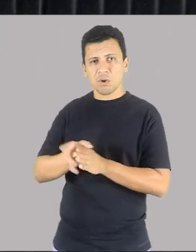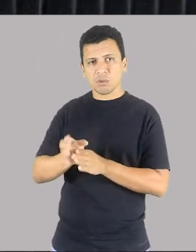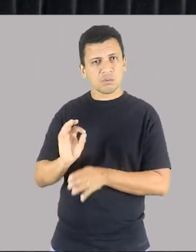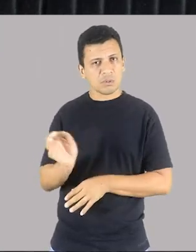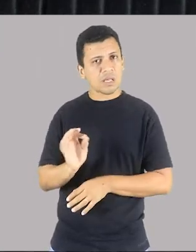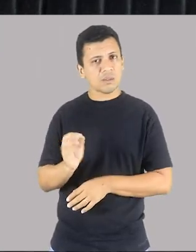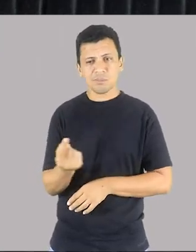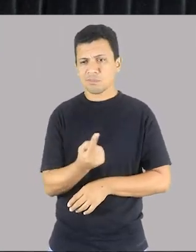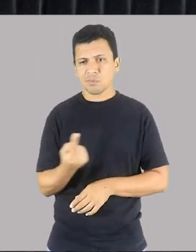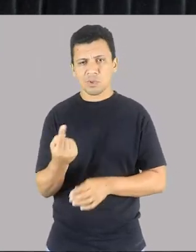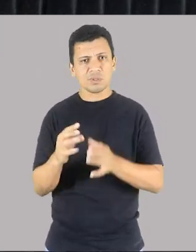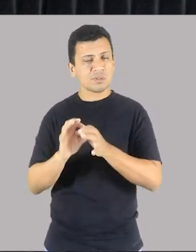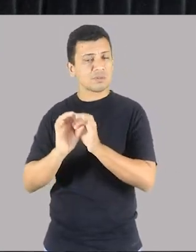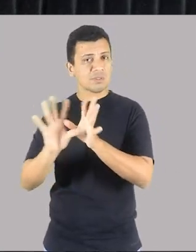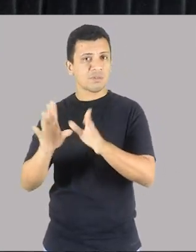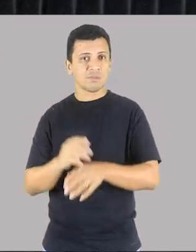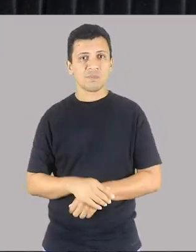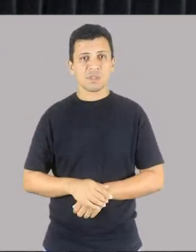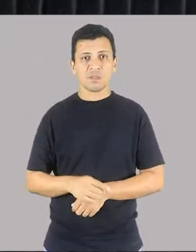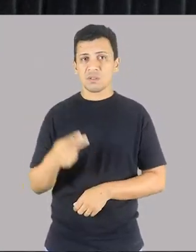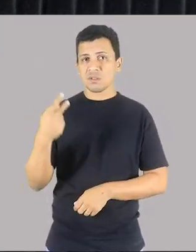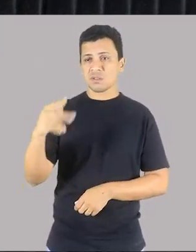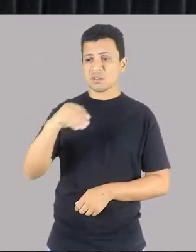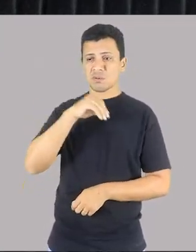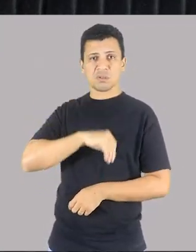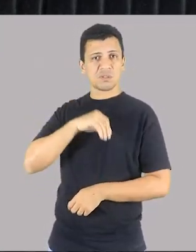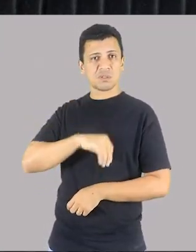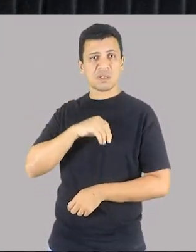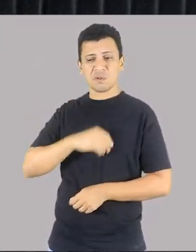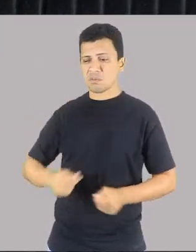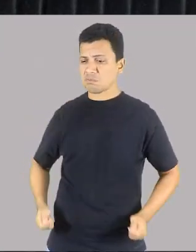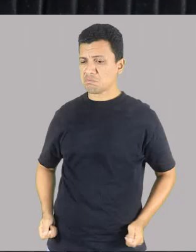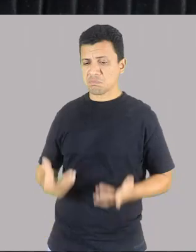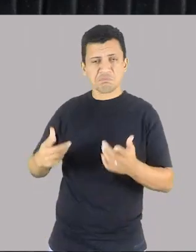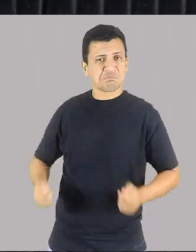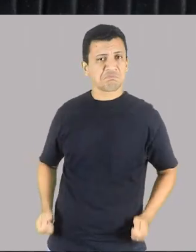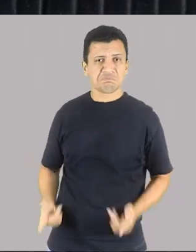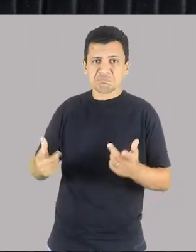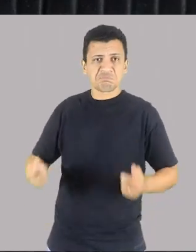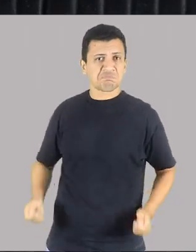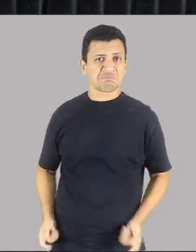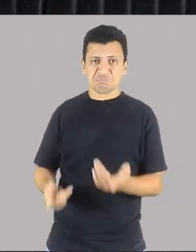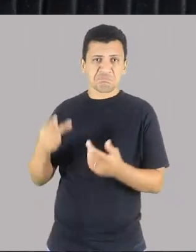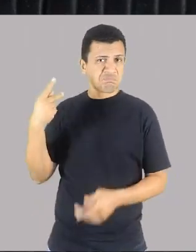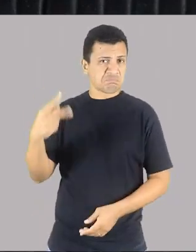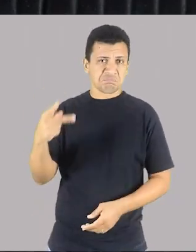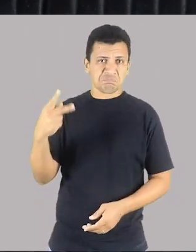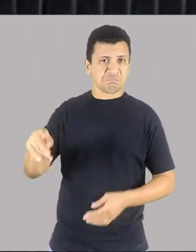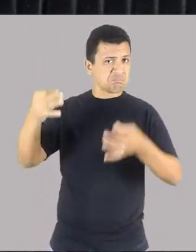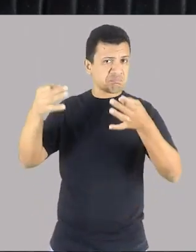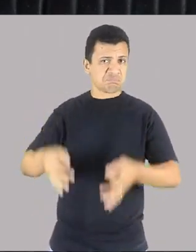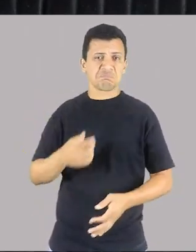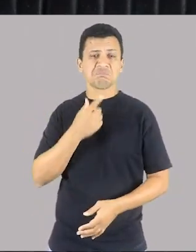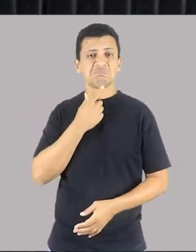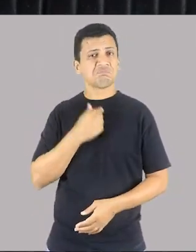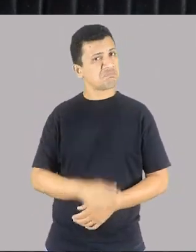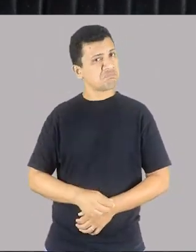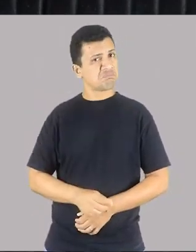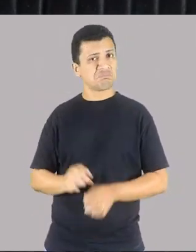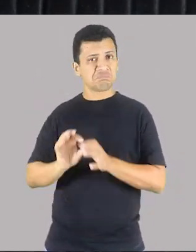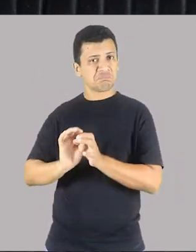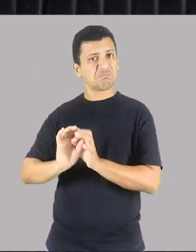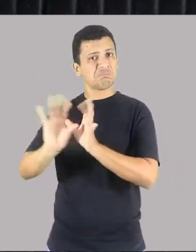vocês, aos particulares, é necessário que nós sigamos as leis até certo ponto. Naquilo que a lei